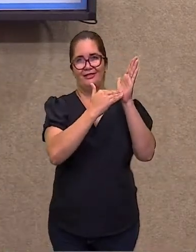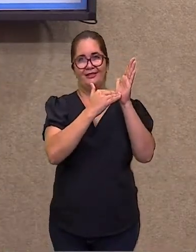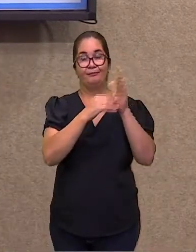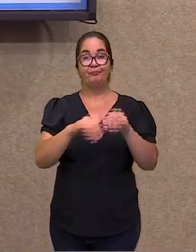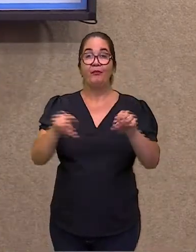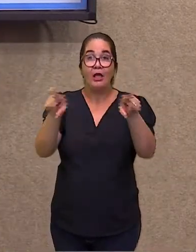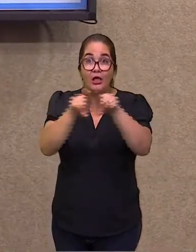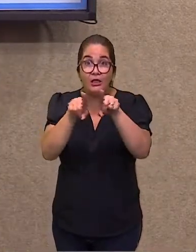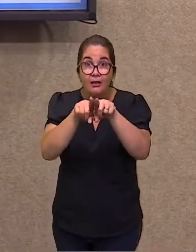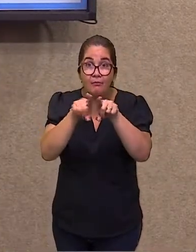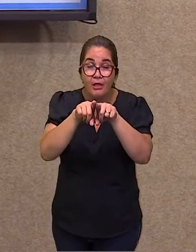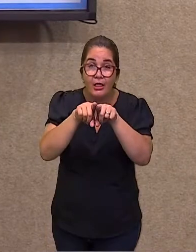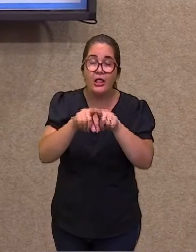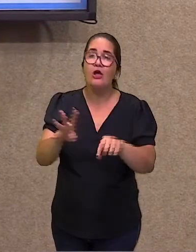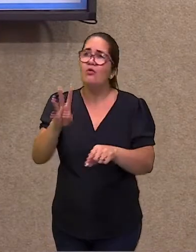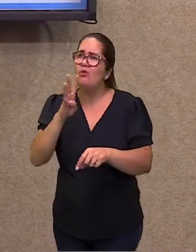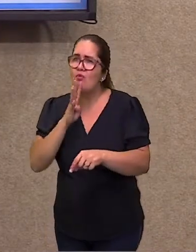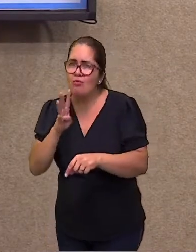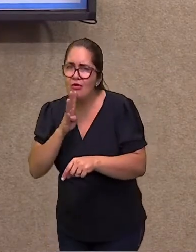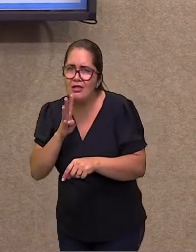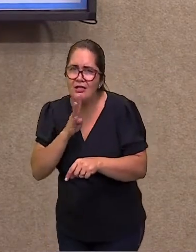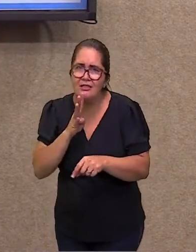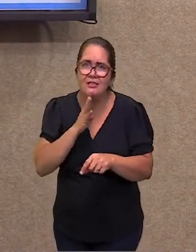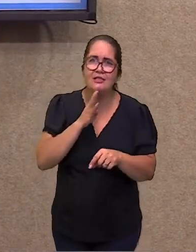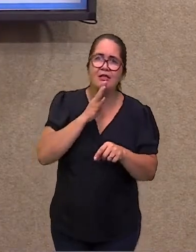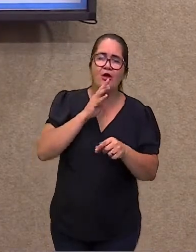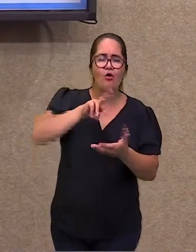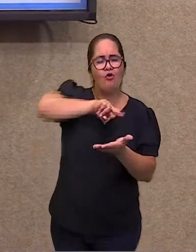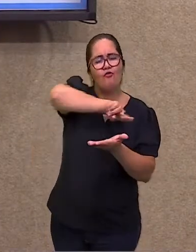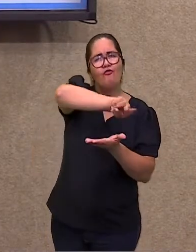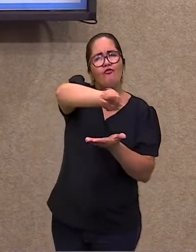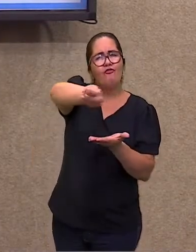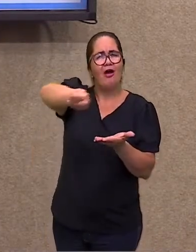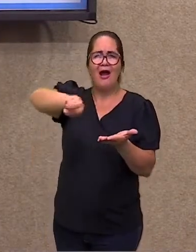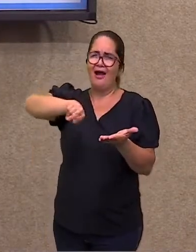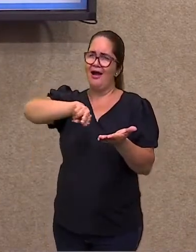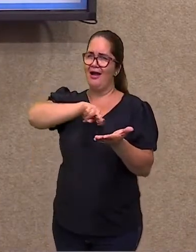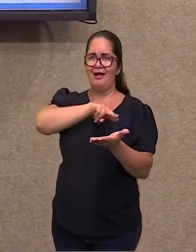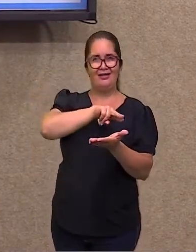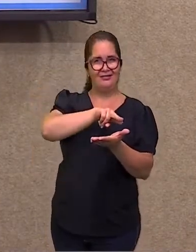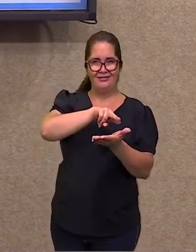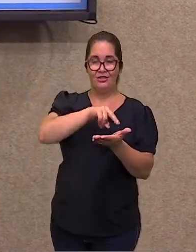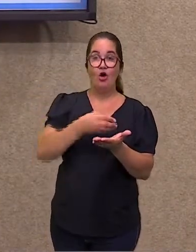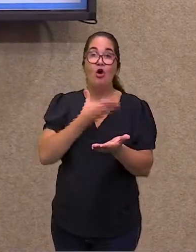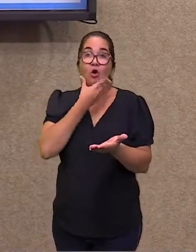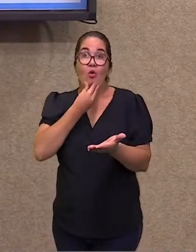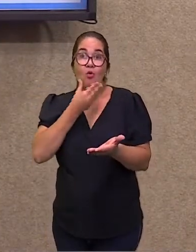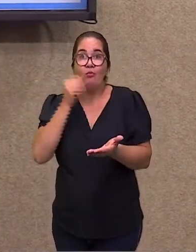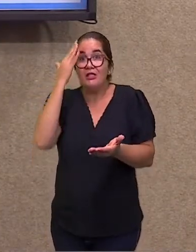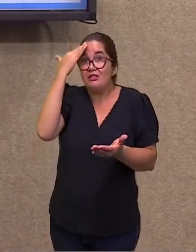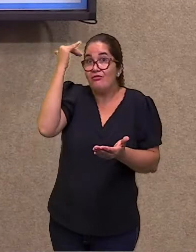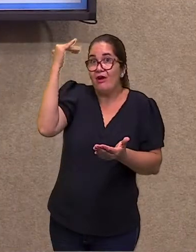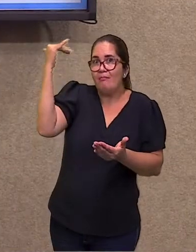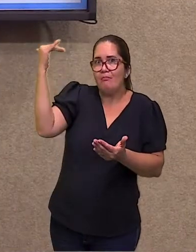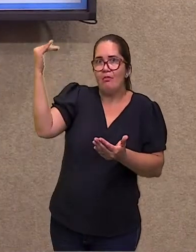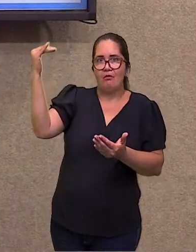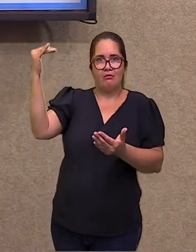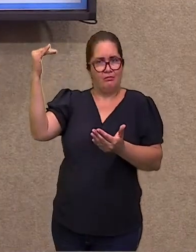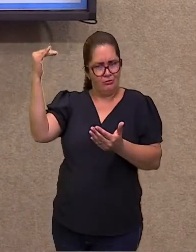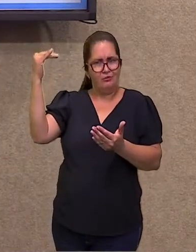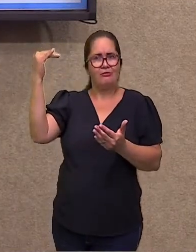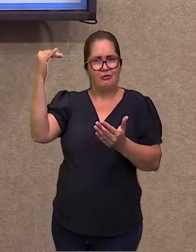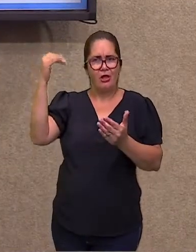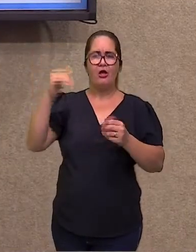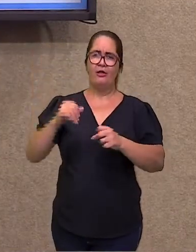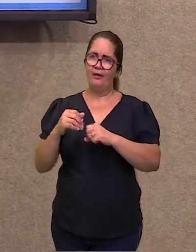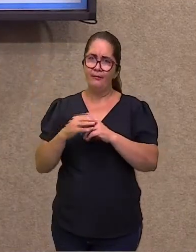Seurat. Então, você vê que todos os outros pintores do pontilhismo, eles passam por Jorge Seurat. Eles